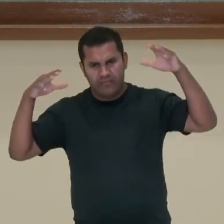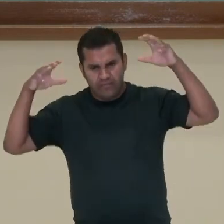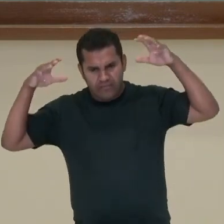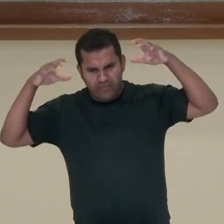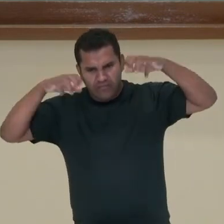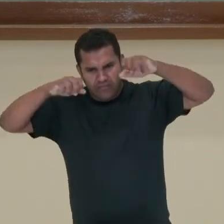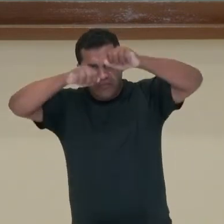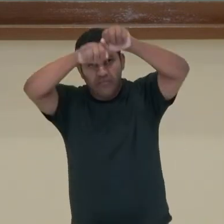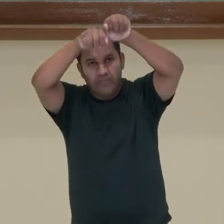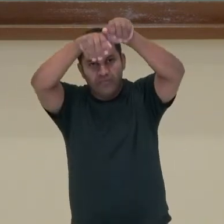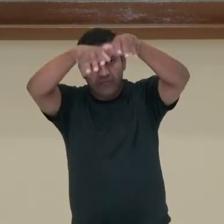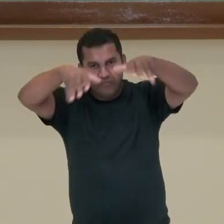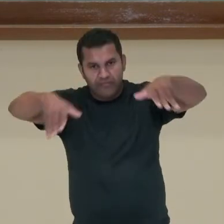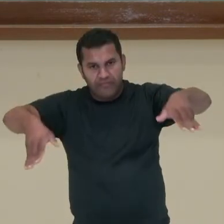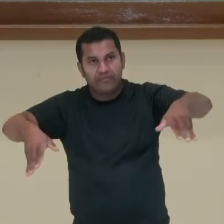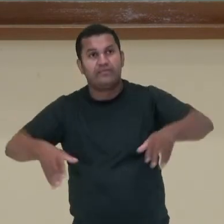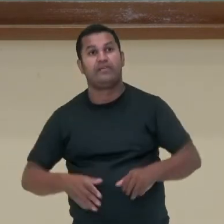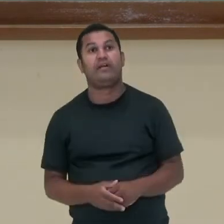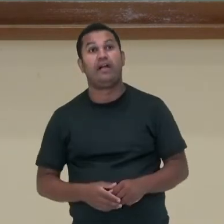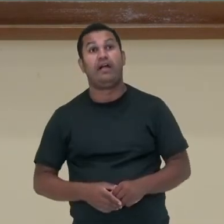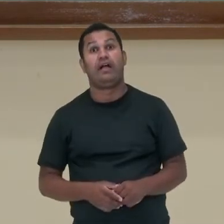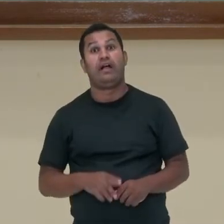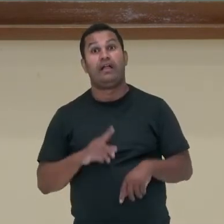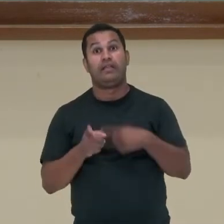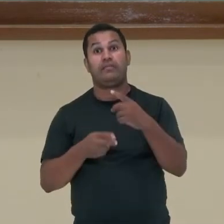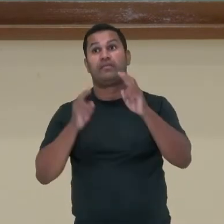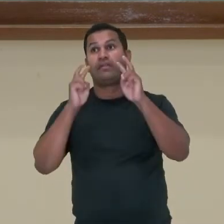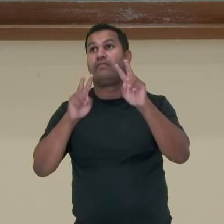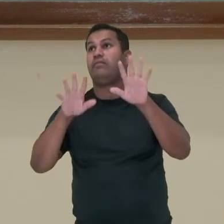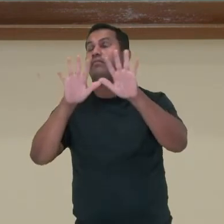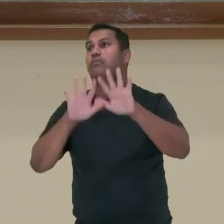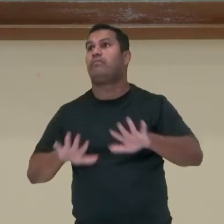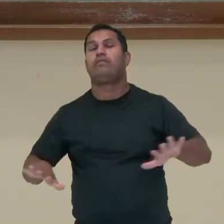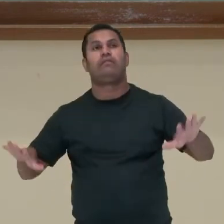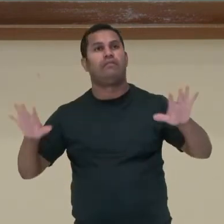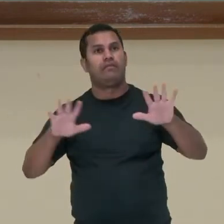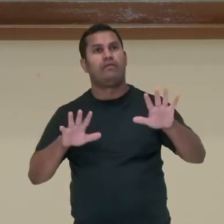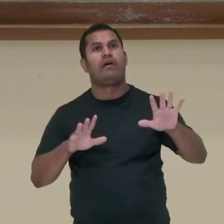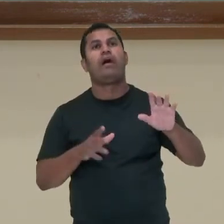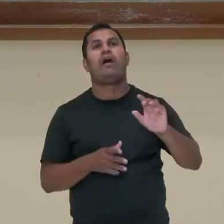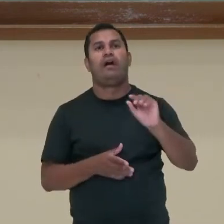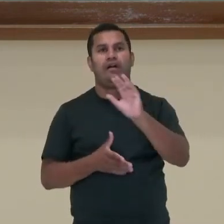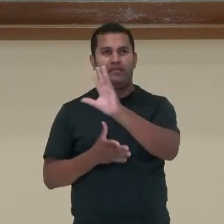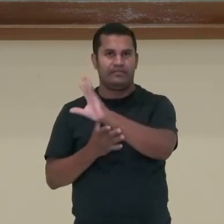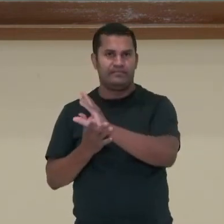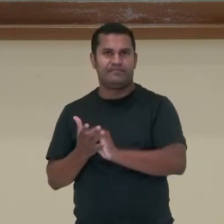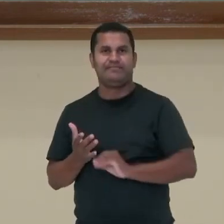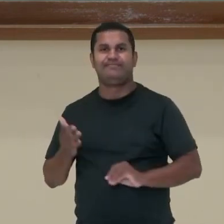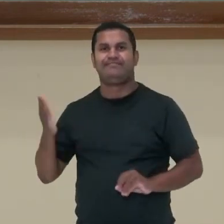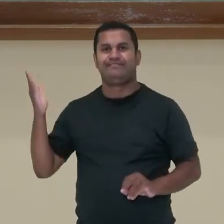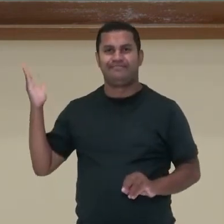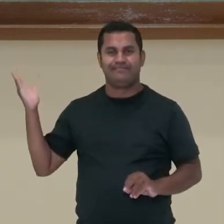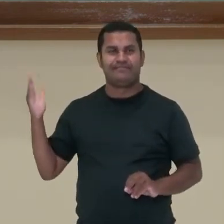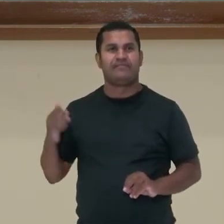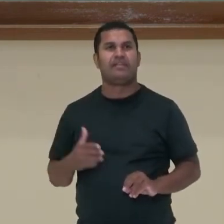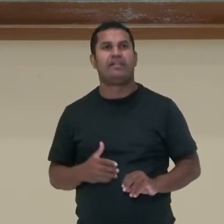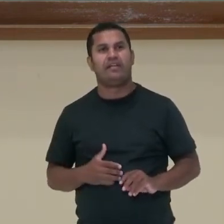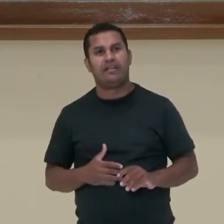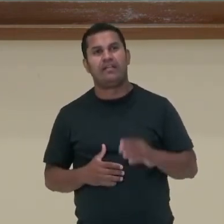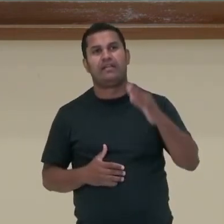gosto de impressionismo, ele começa a fazer isso daqui, cores muito mais claras. Esse daqui é